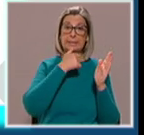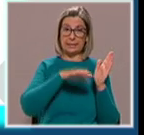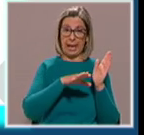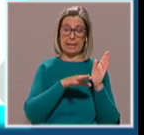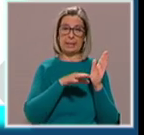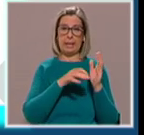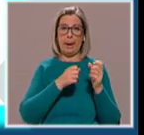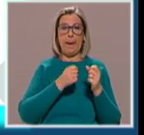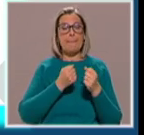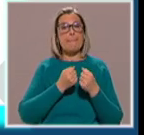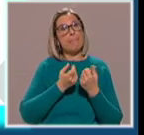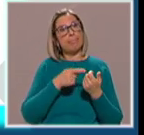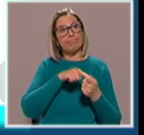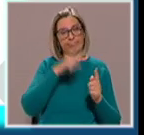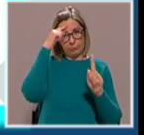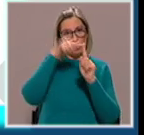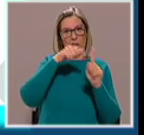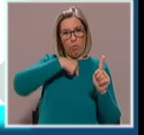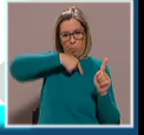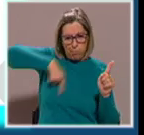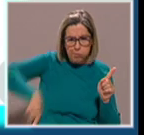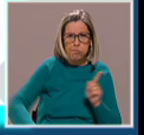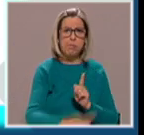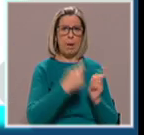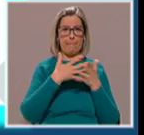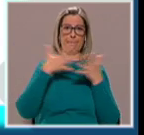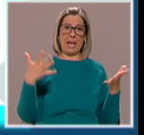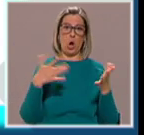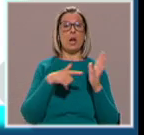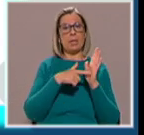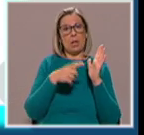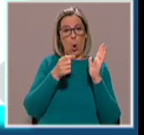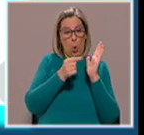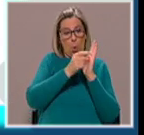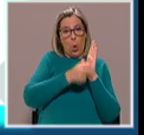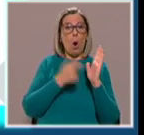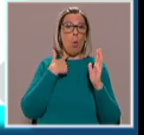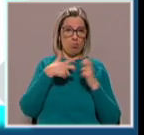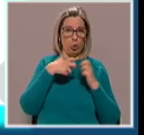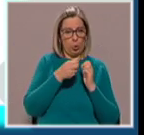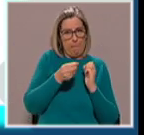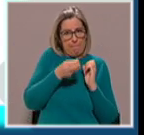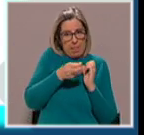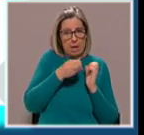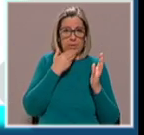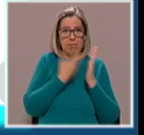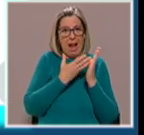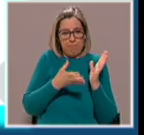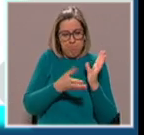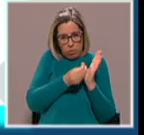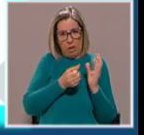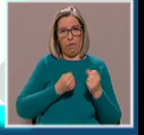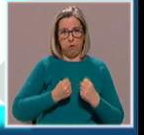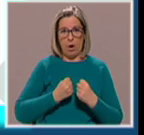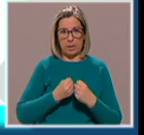maior distância no nosso corpo e, portanto, tem que haver uma maior força contrativa, digamos assim, para o impulsionar a uma longa distância. Mais coisas